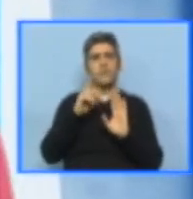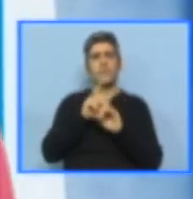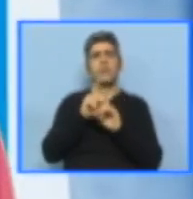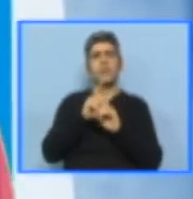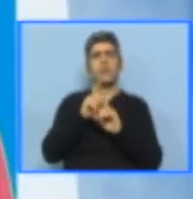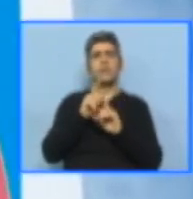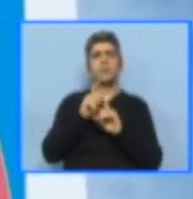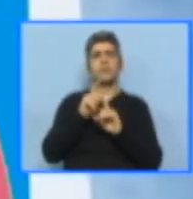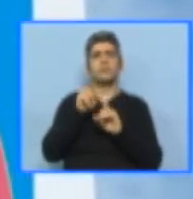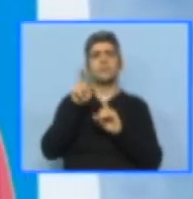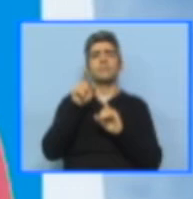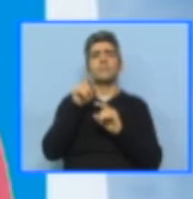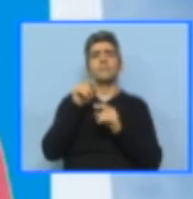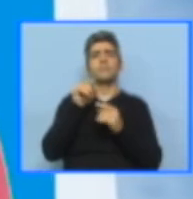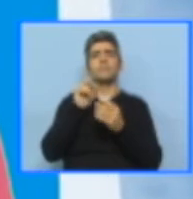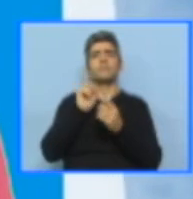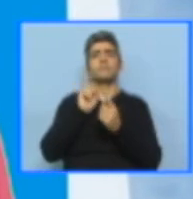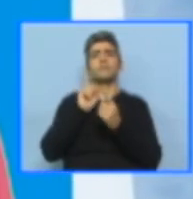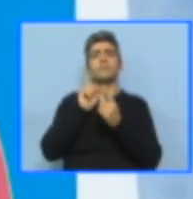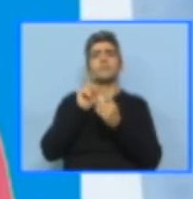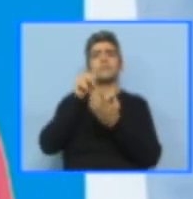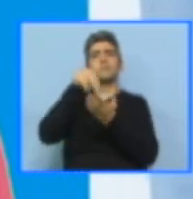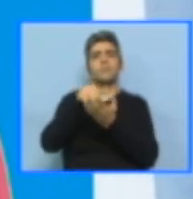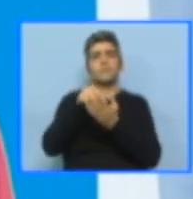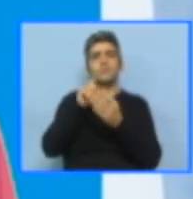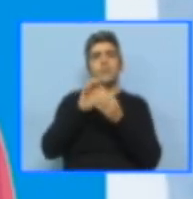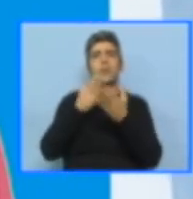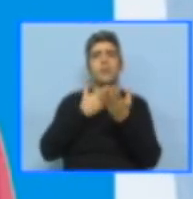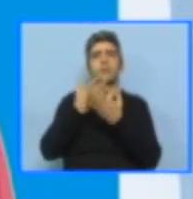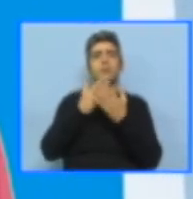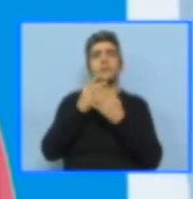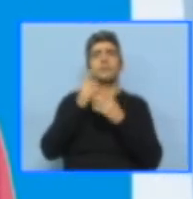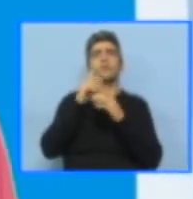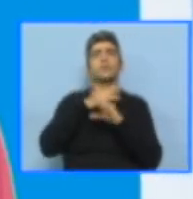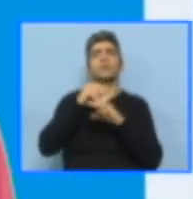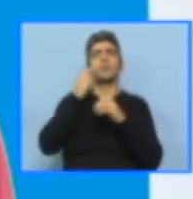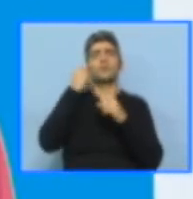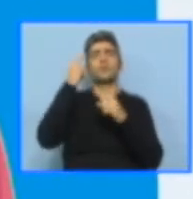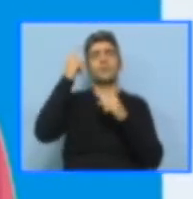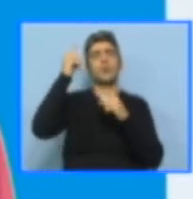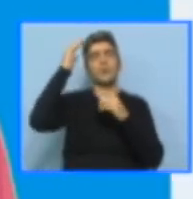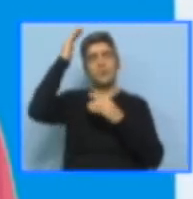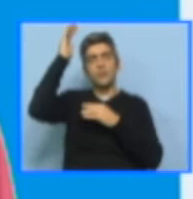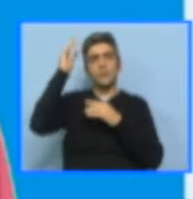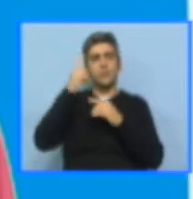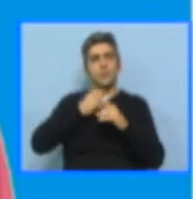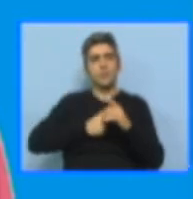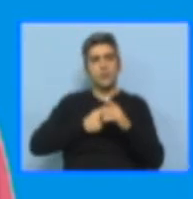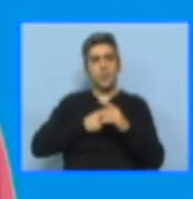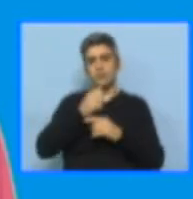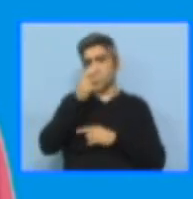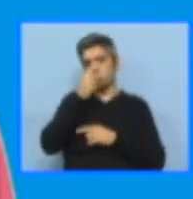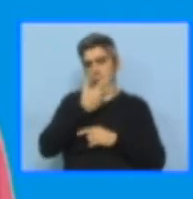espécie de reduto quase da sua relação com o transcendente, desde um católico desiludido,